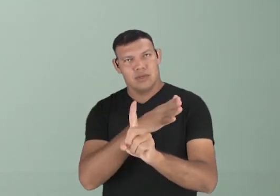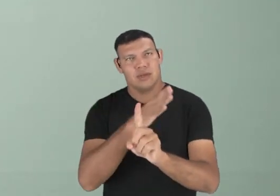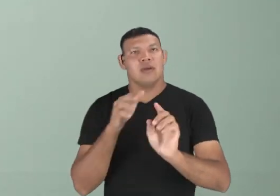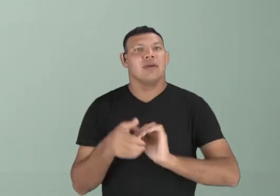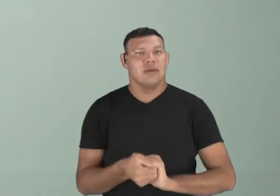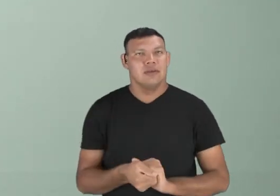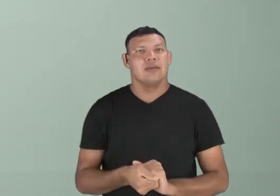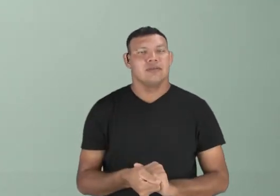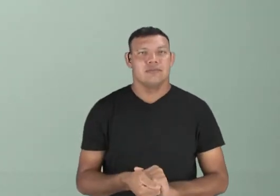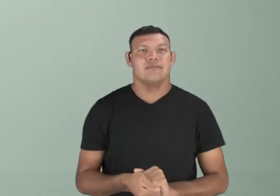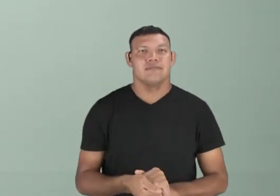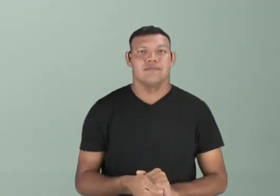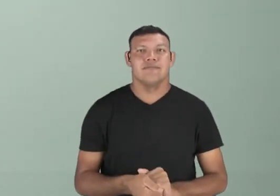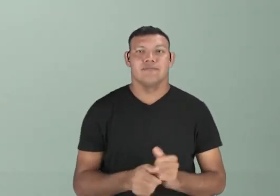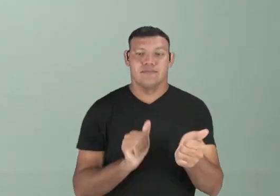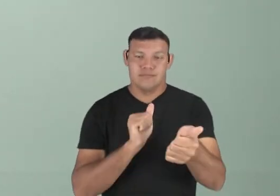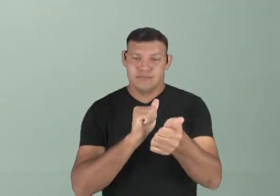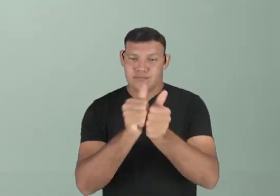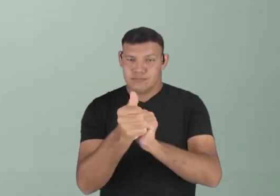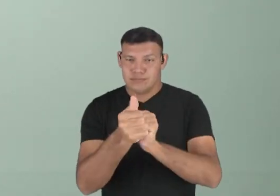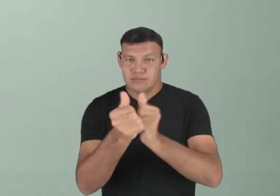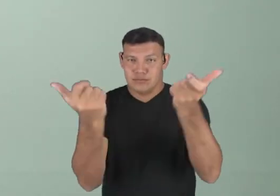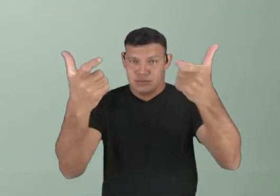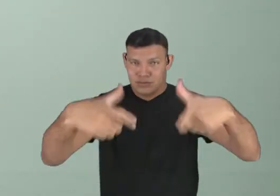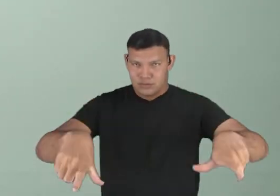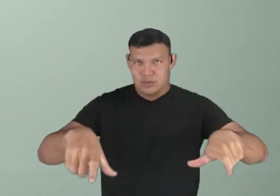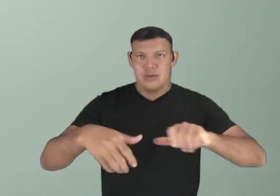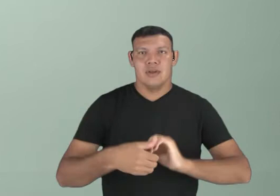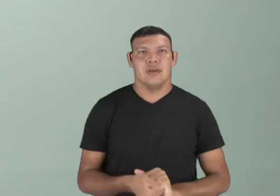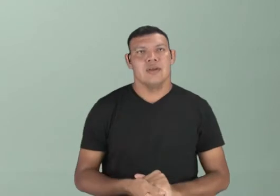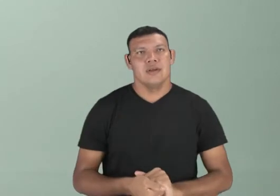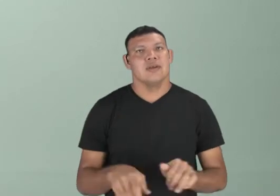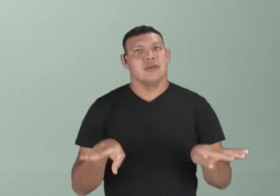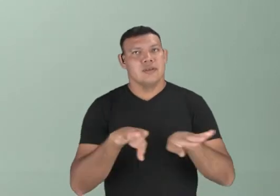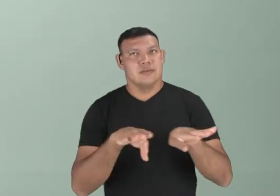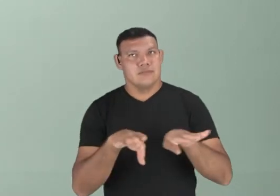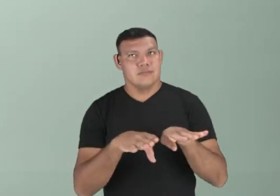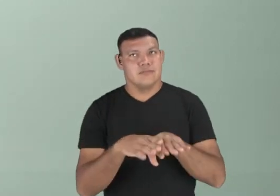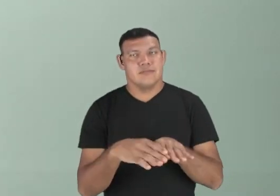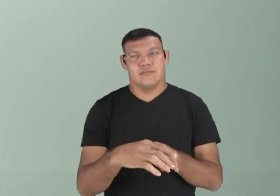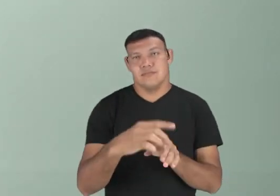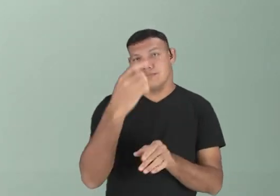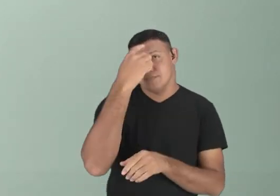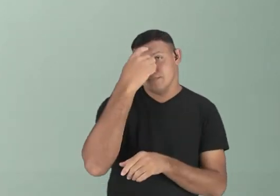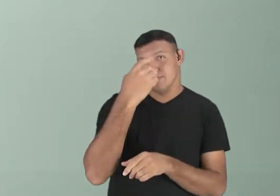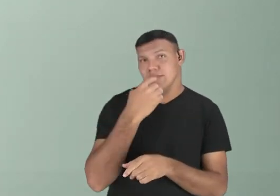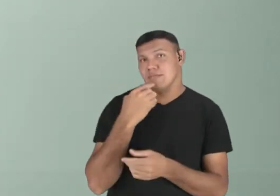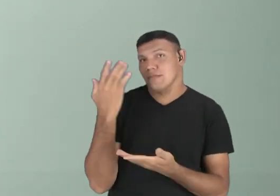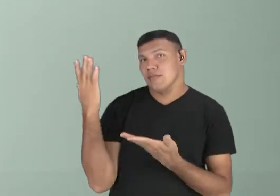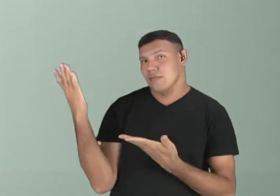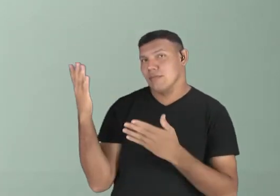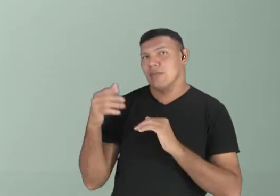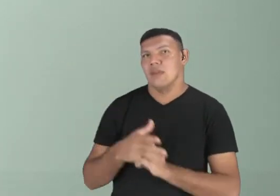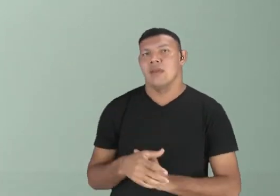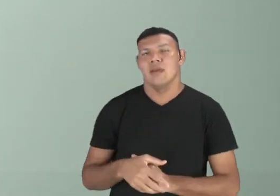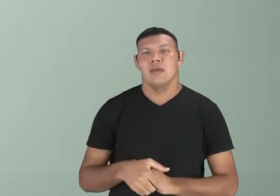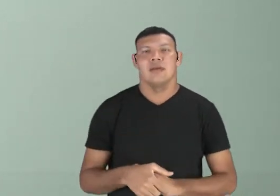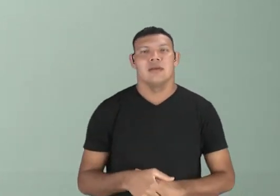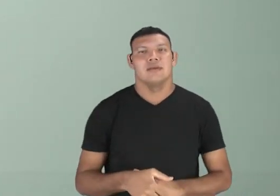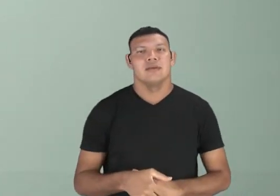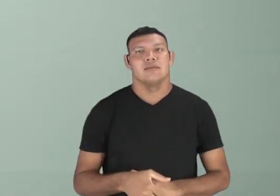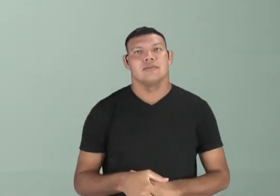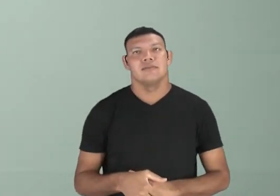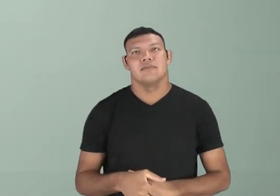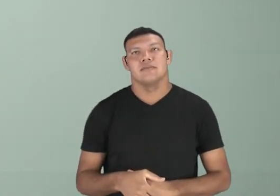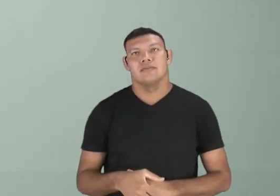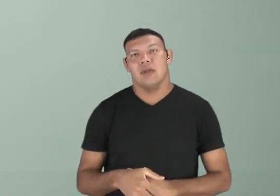trabalhar com futebol mais à frente na prática? Tô. Ali em cima também no slide, você pode ver um joguinho que está em preto e branco. Esse joguinho aí é o jogo